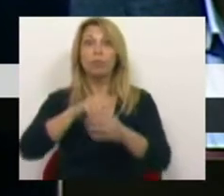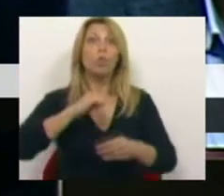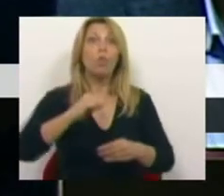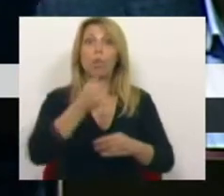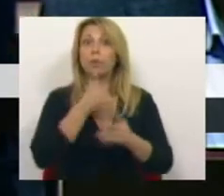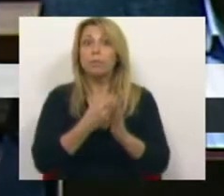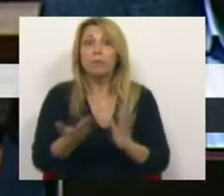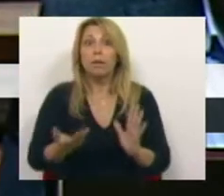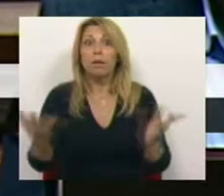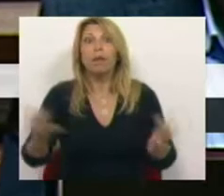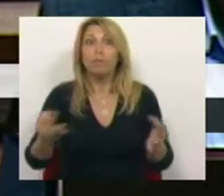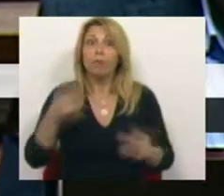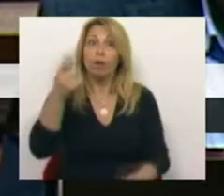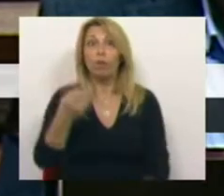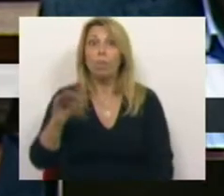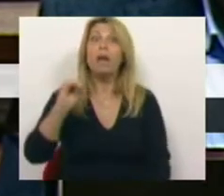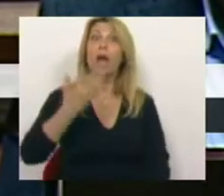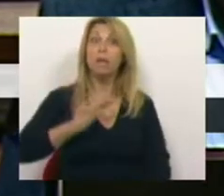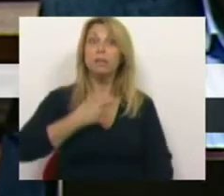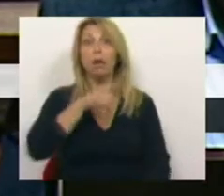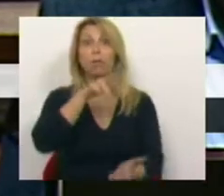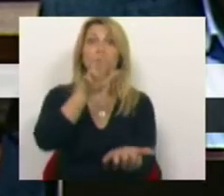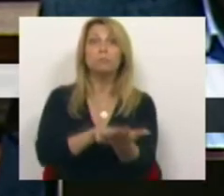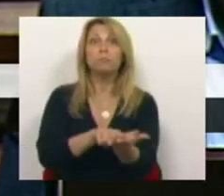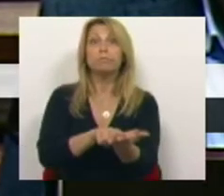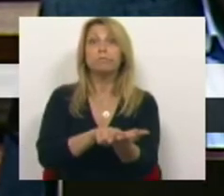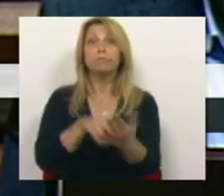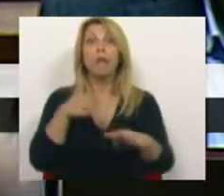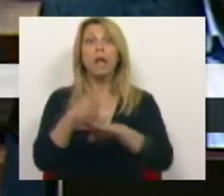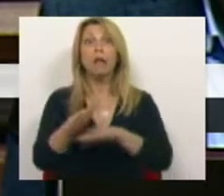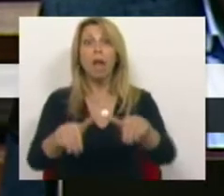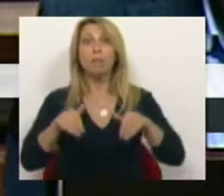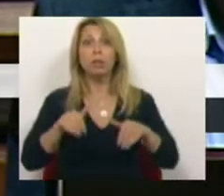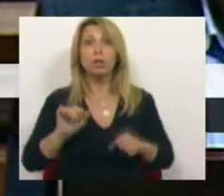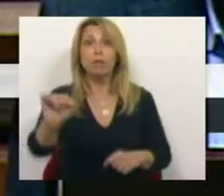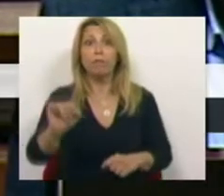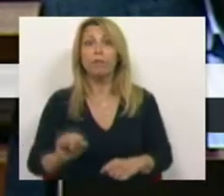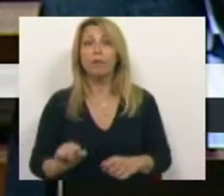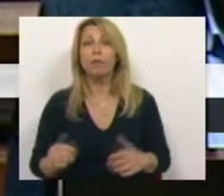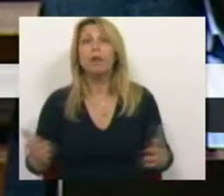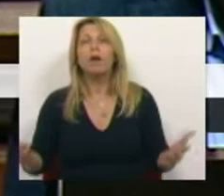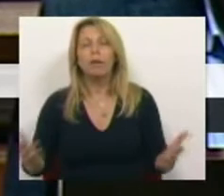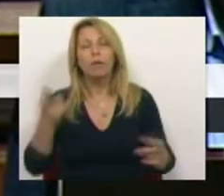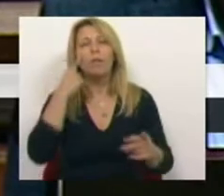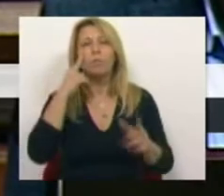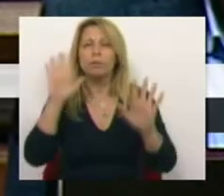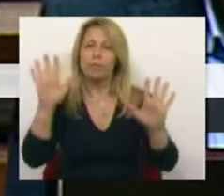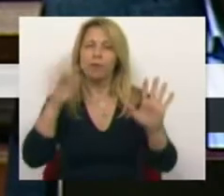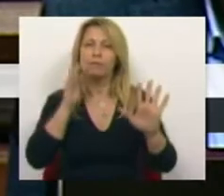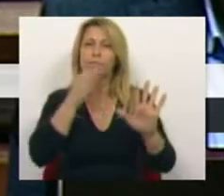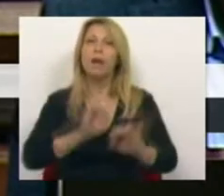medida e foi o PSD que a viabilizou com a sua abstenção. E, portanto, vamos a ver se nos